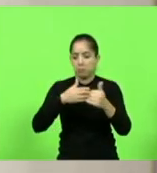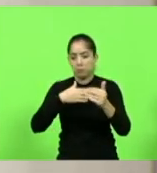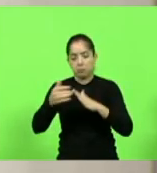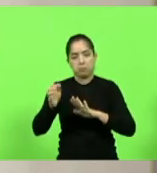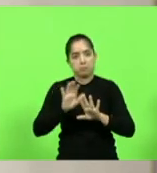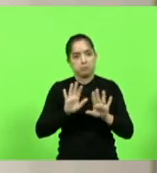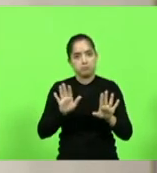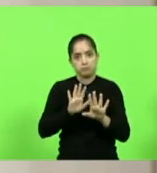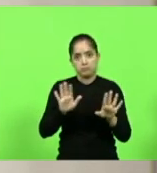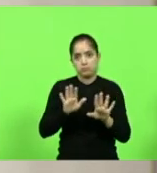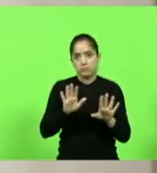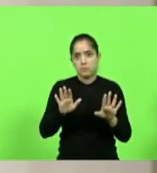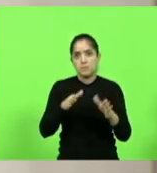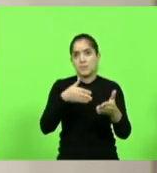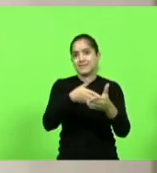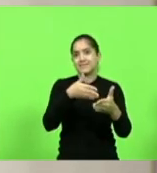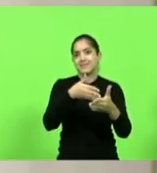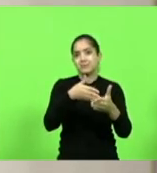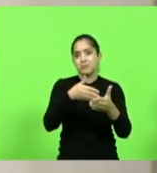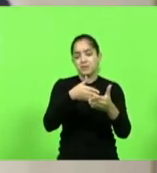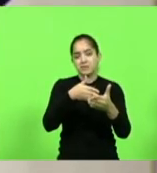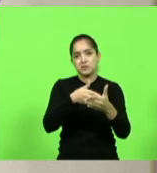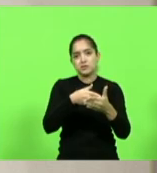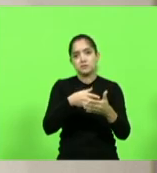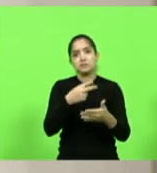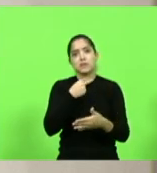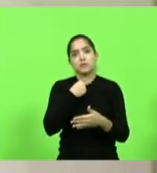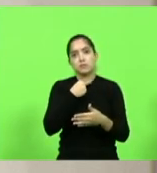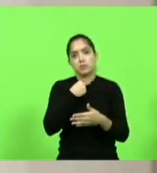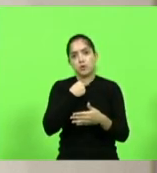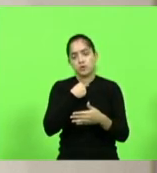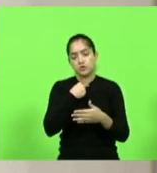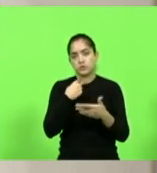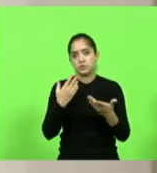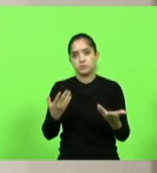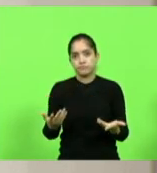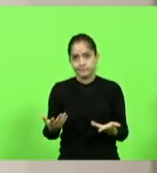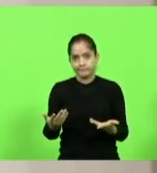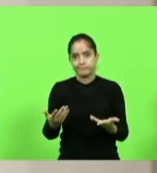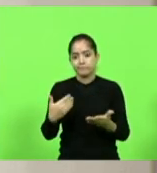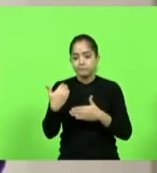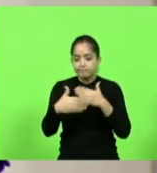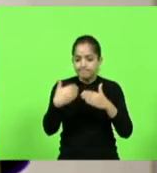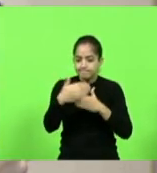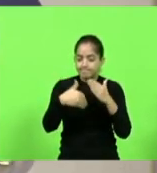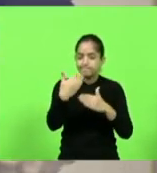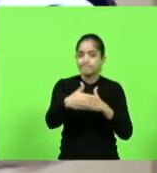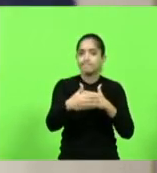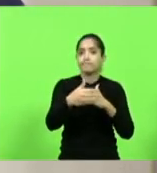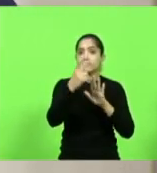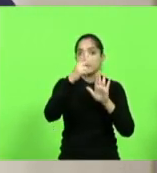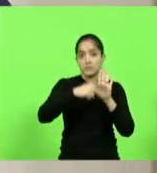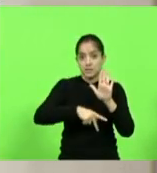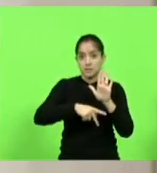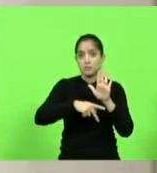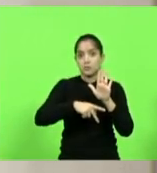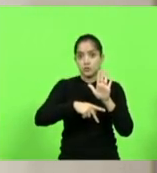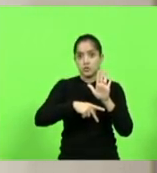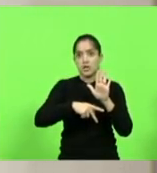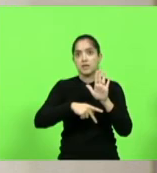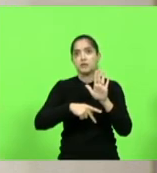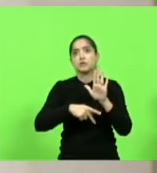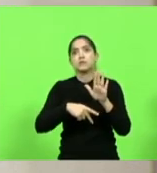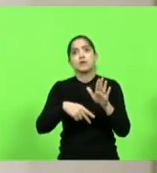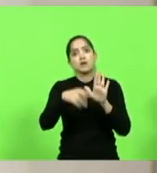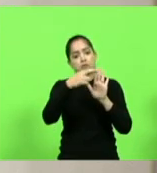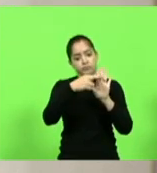não obstruir o andamento do projeto. Não obstruir o andamento do projeto com o regimento interno debaixo